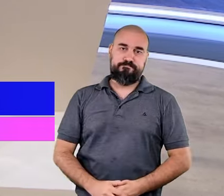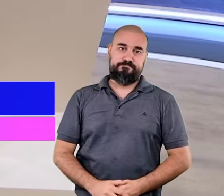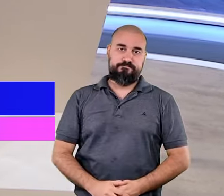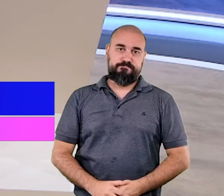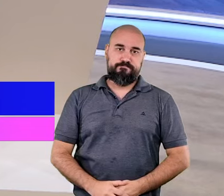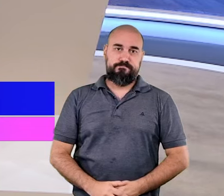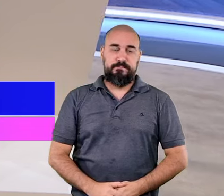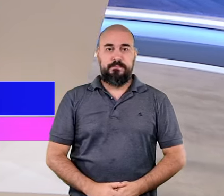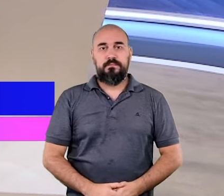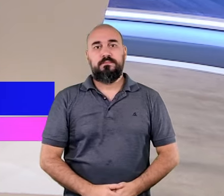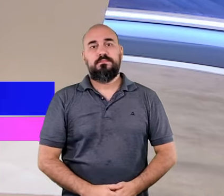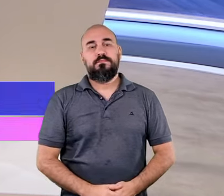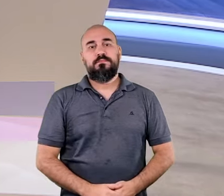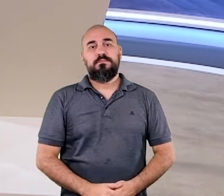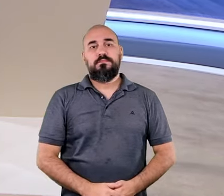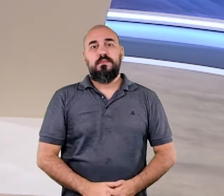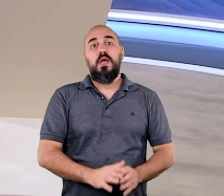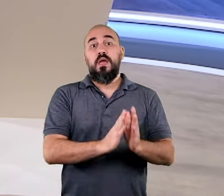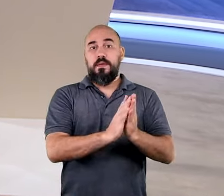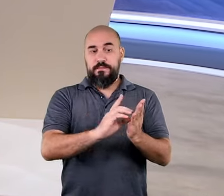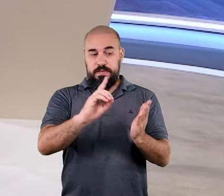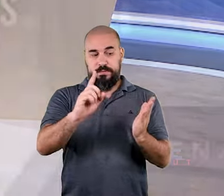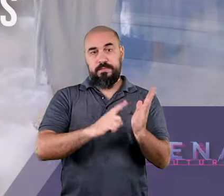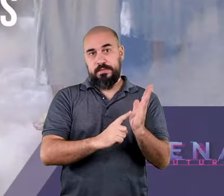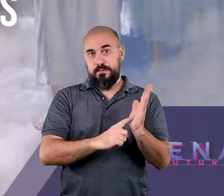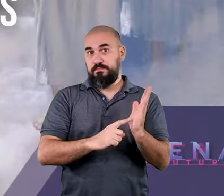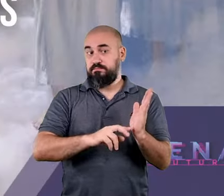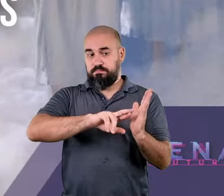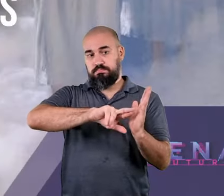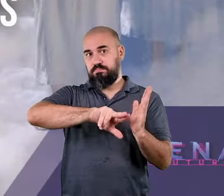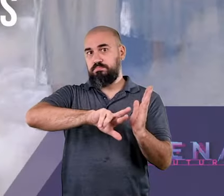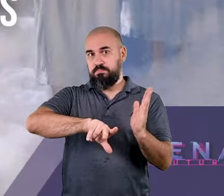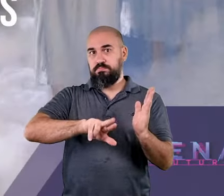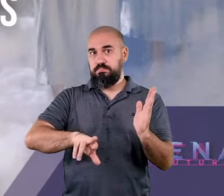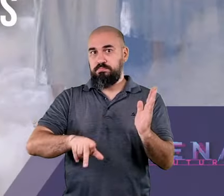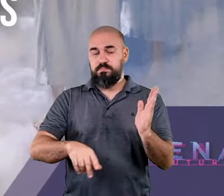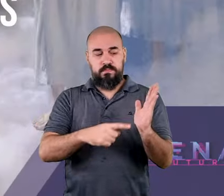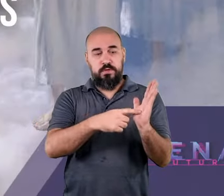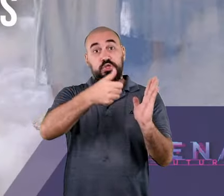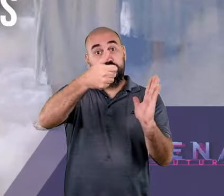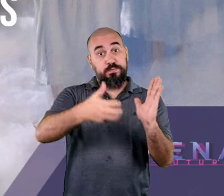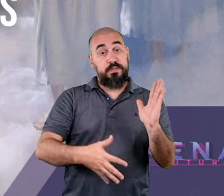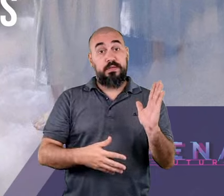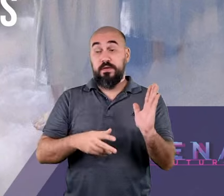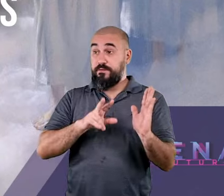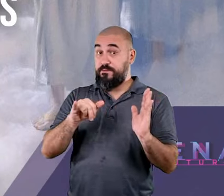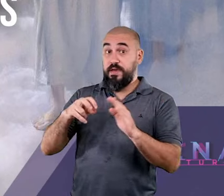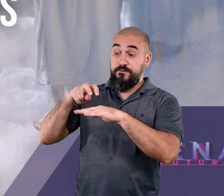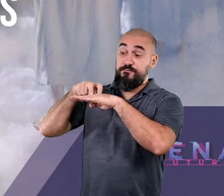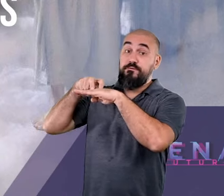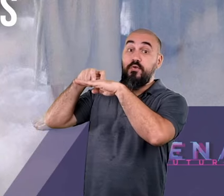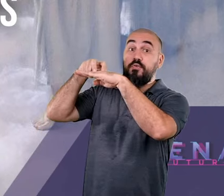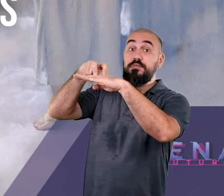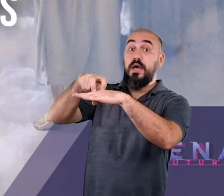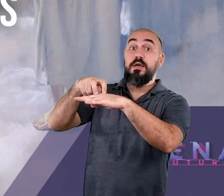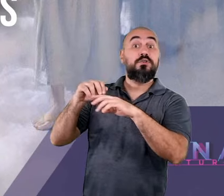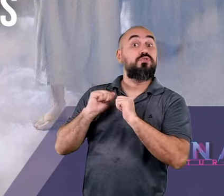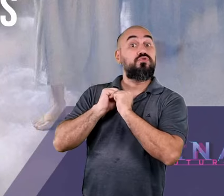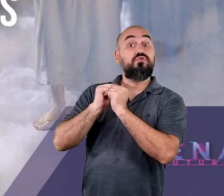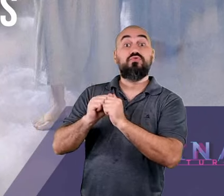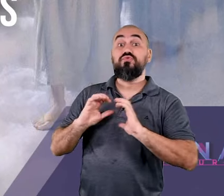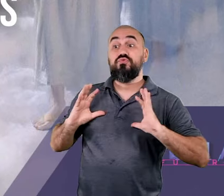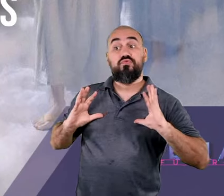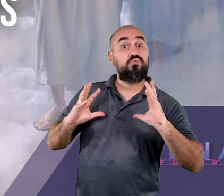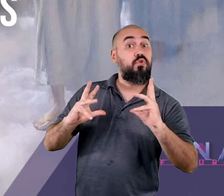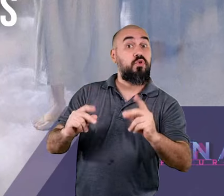mais coisas a nos dizer sobre a volta de Jesus. Diz que ele vai voltar com todos os seus anjos,